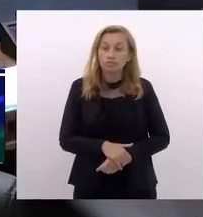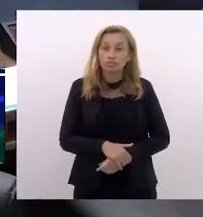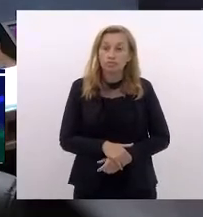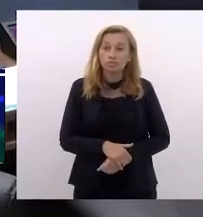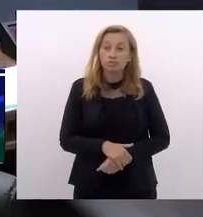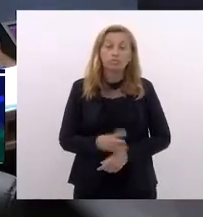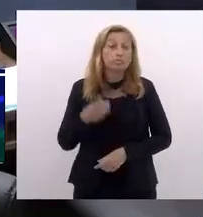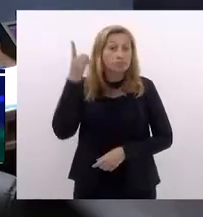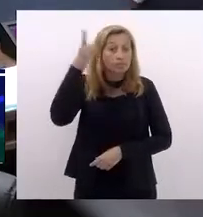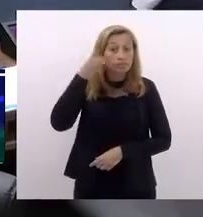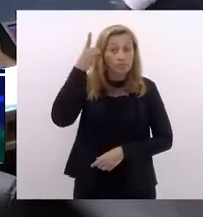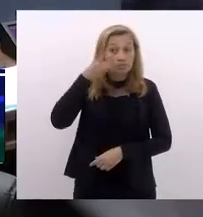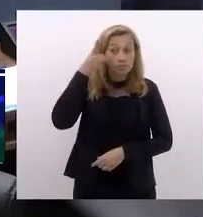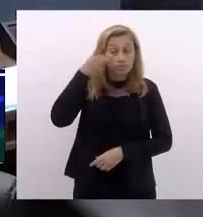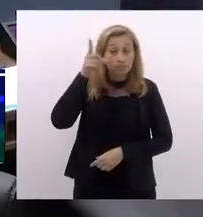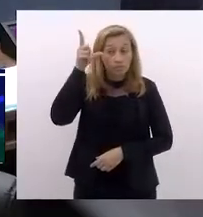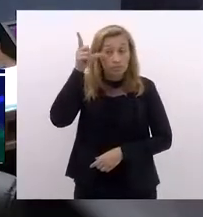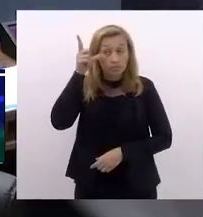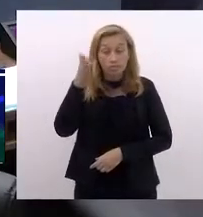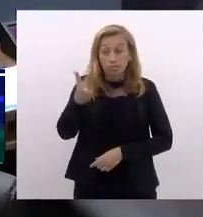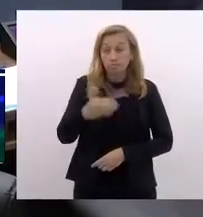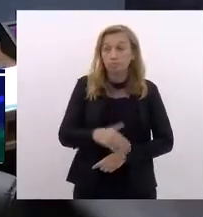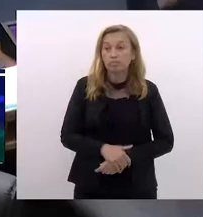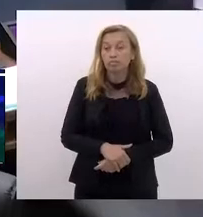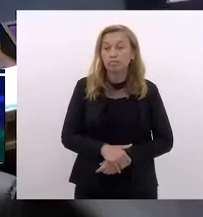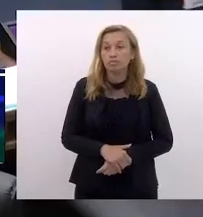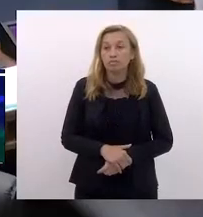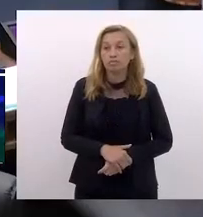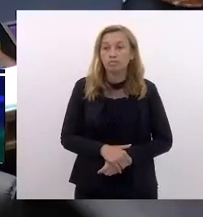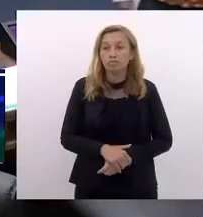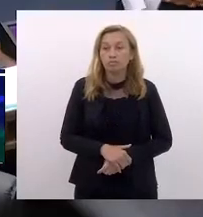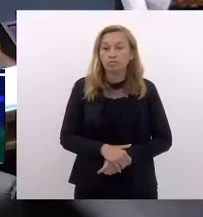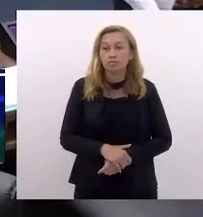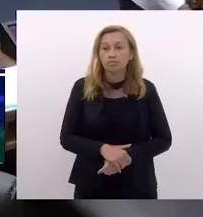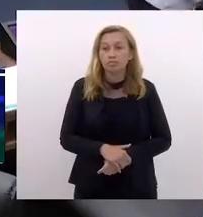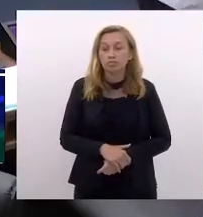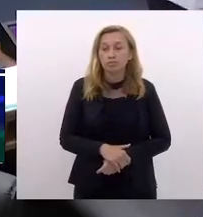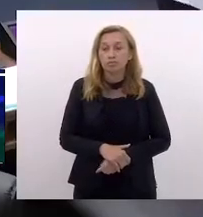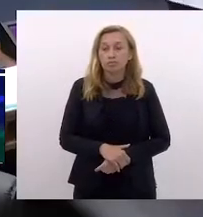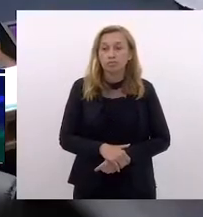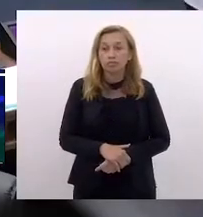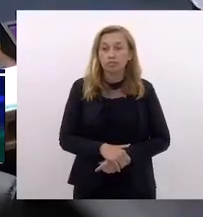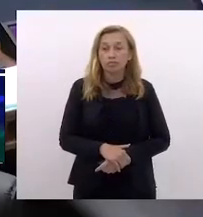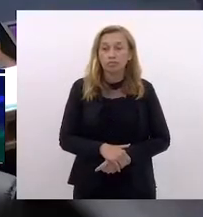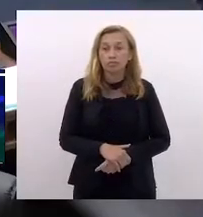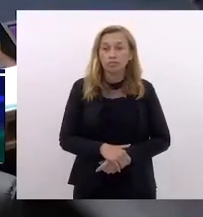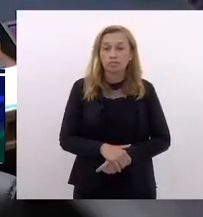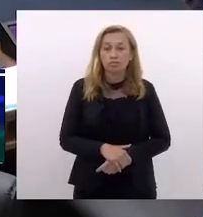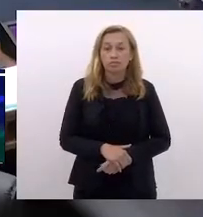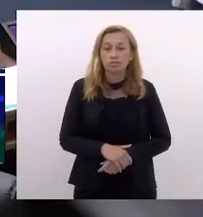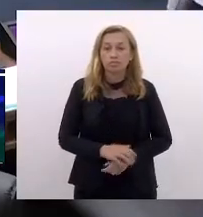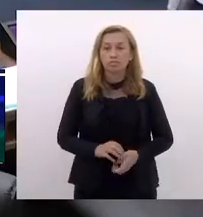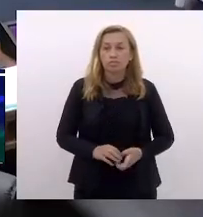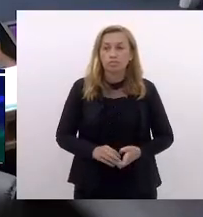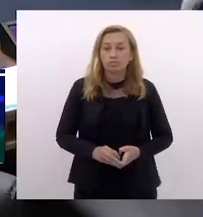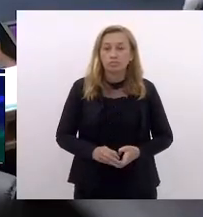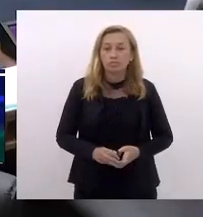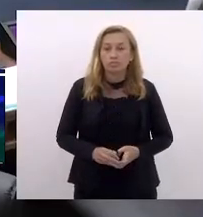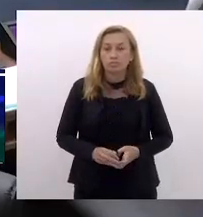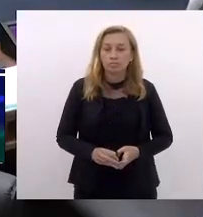o resultado da Lucinha tem que dar entrada lá dentro a visita tá com som aberto